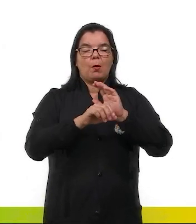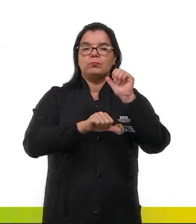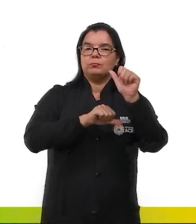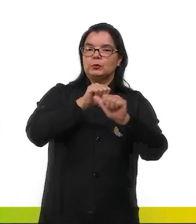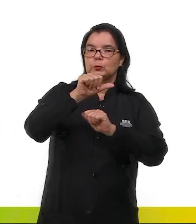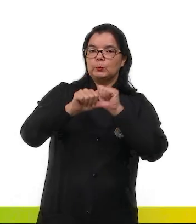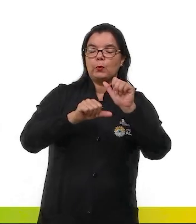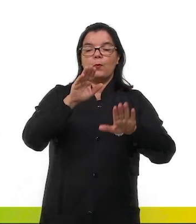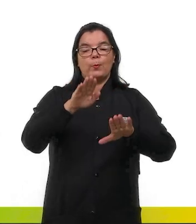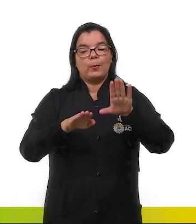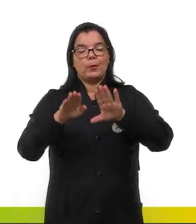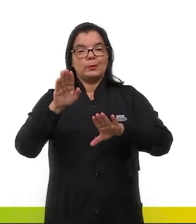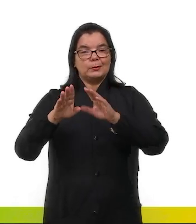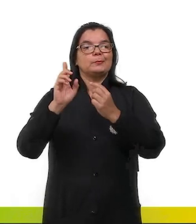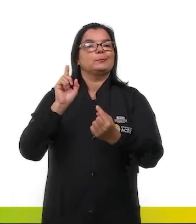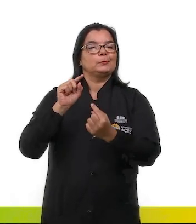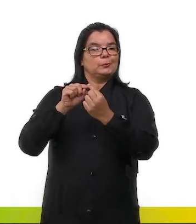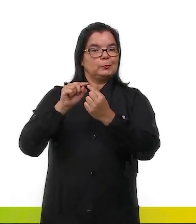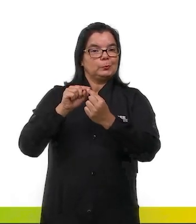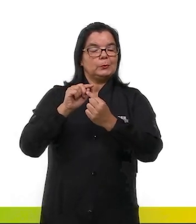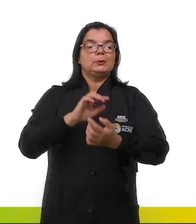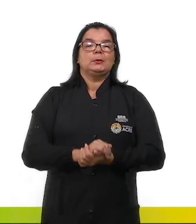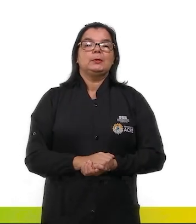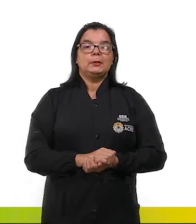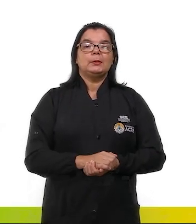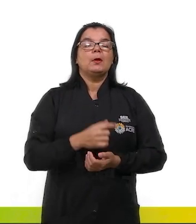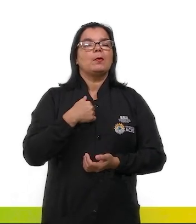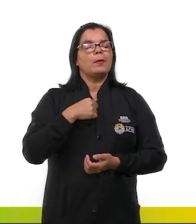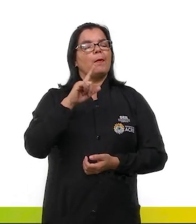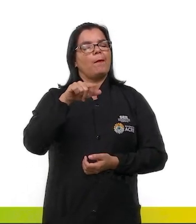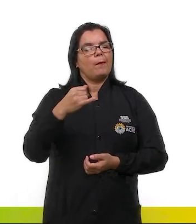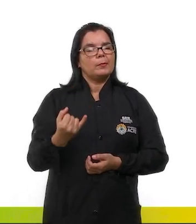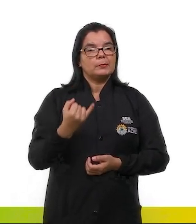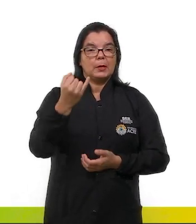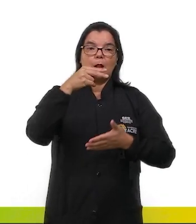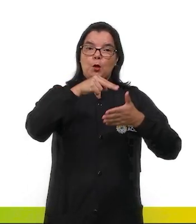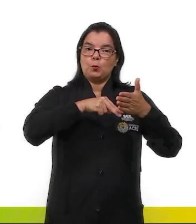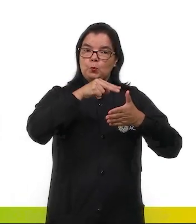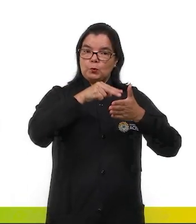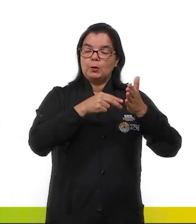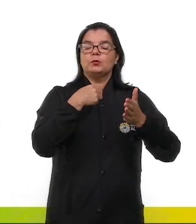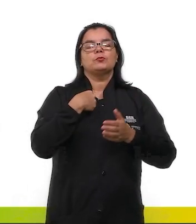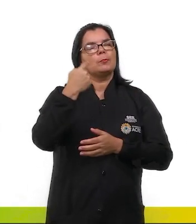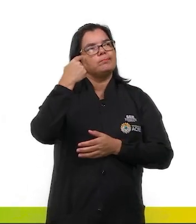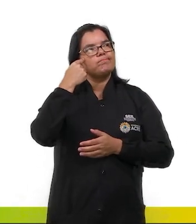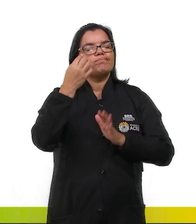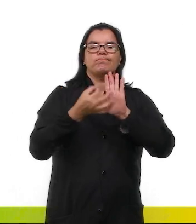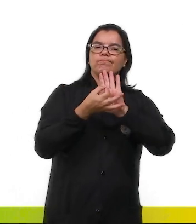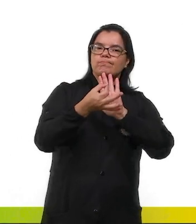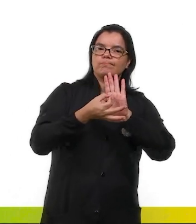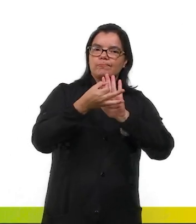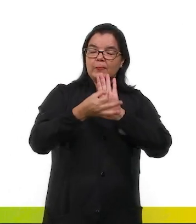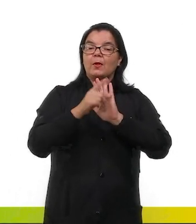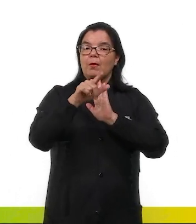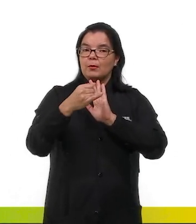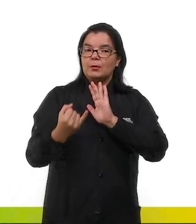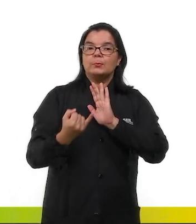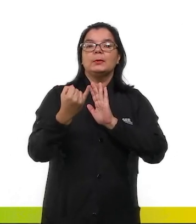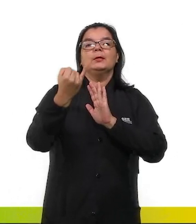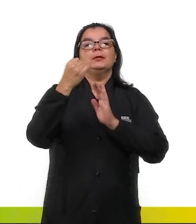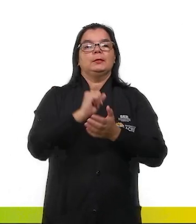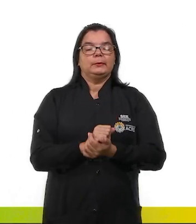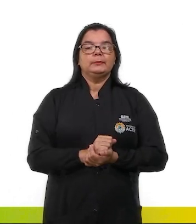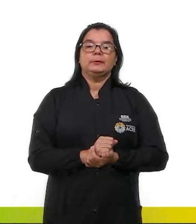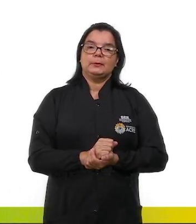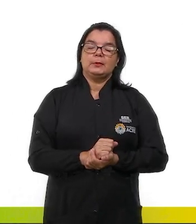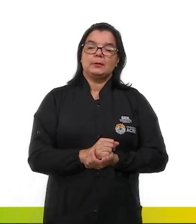são moldados por esses interesses, que é importante você ler com senso crítico, é fundamental